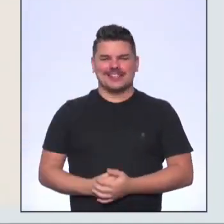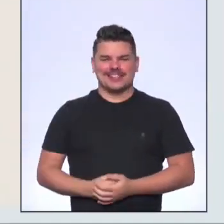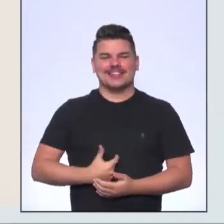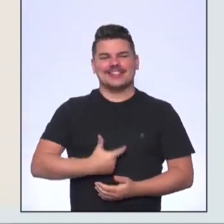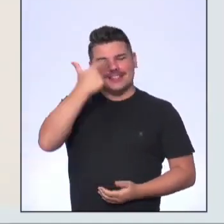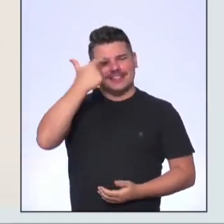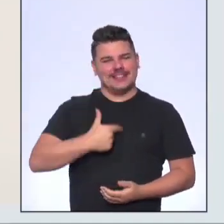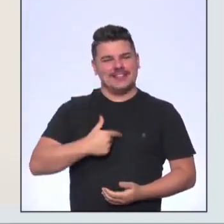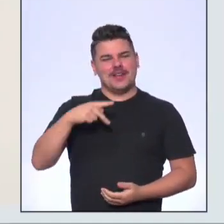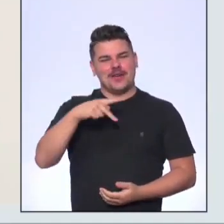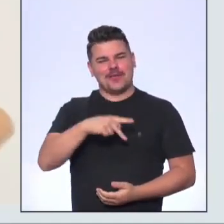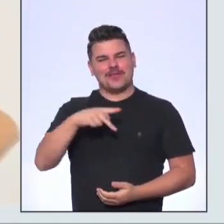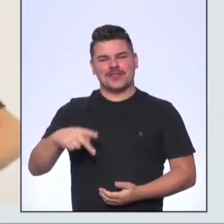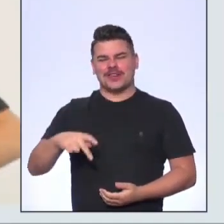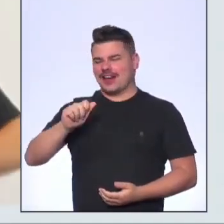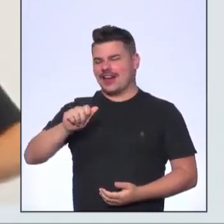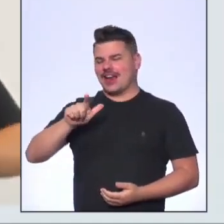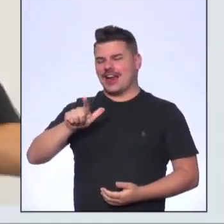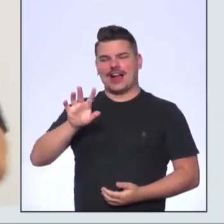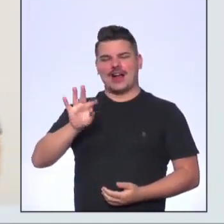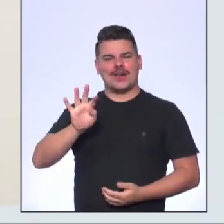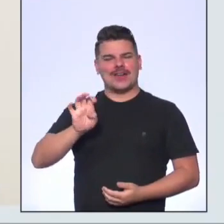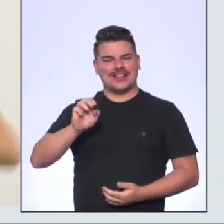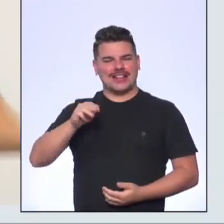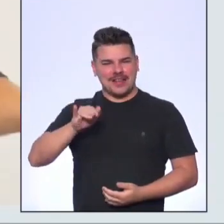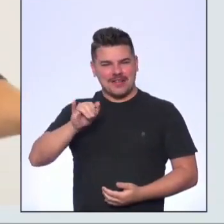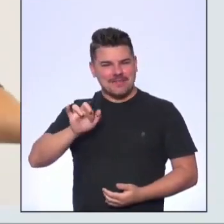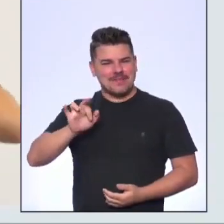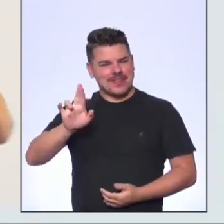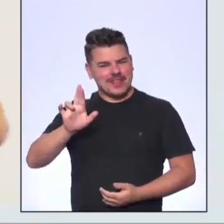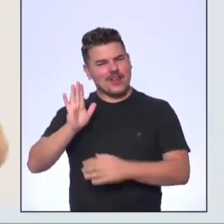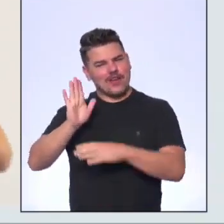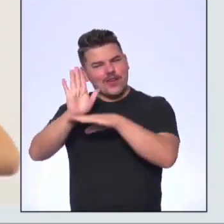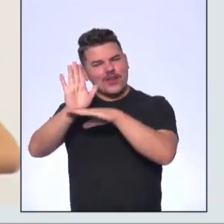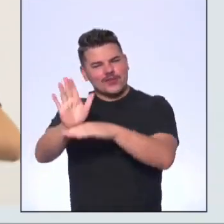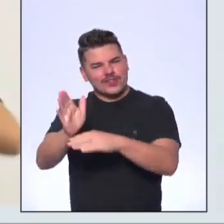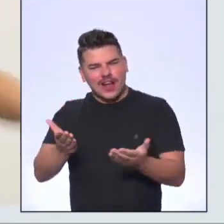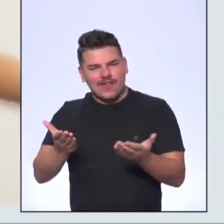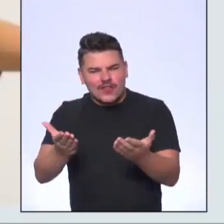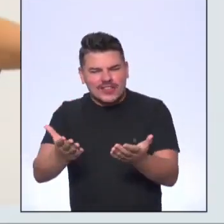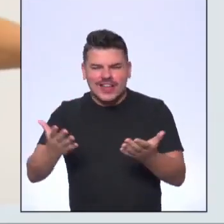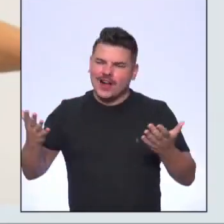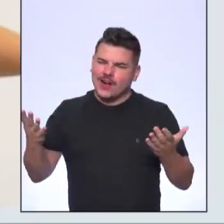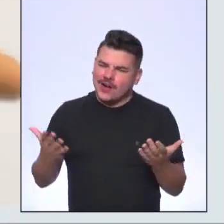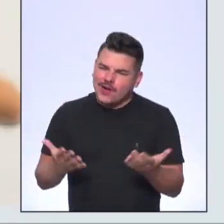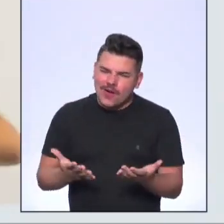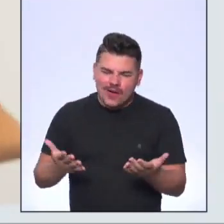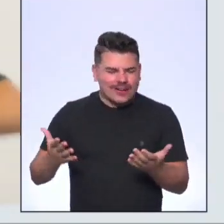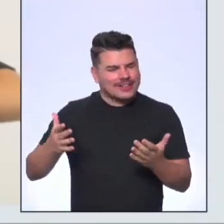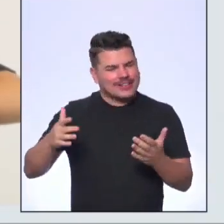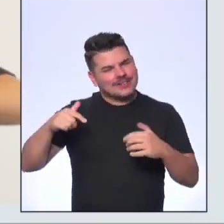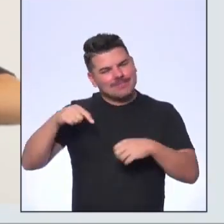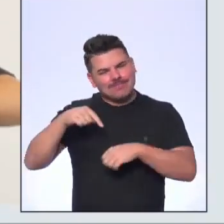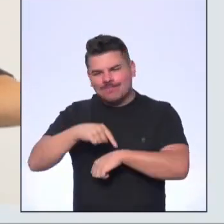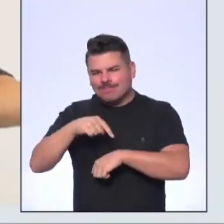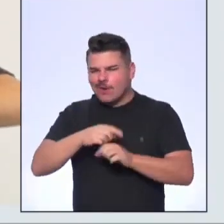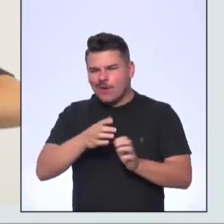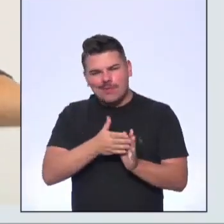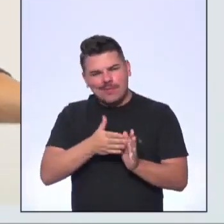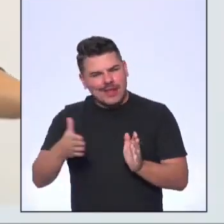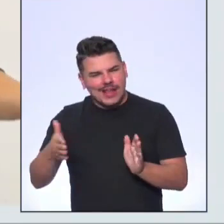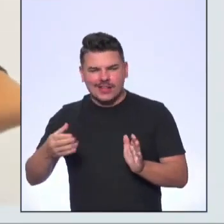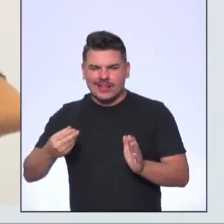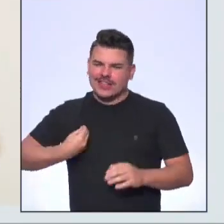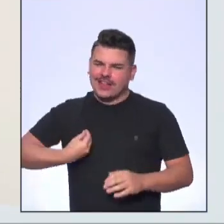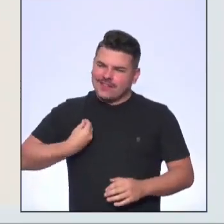professor Altemir e estou aqui para te ajudar a passar esse momento crucial que nós estamos tendo